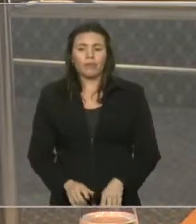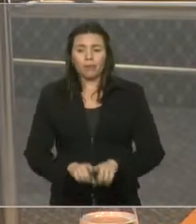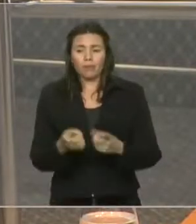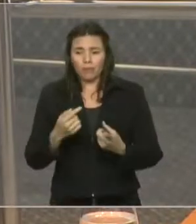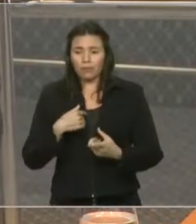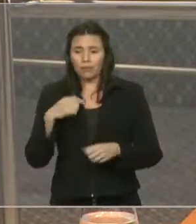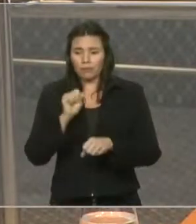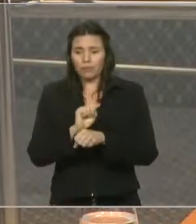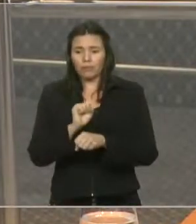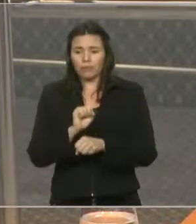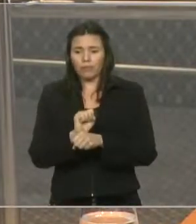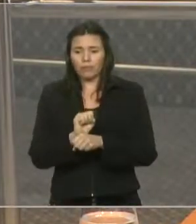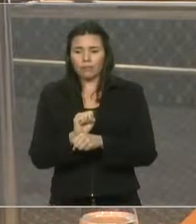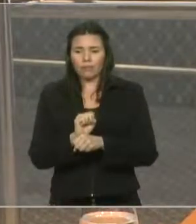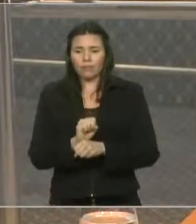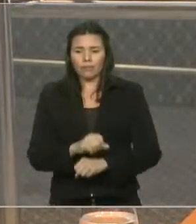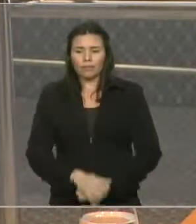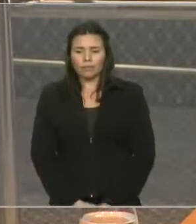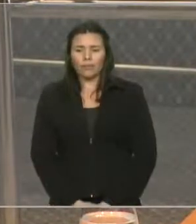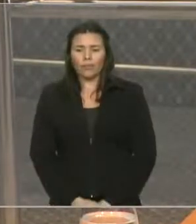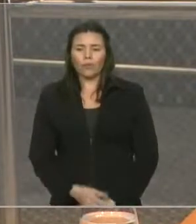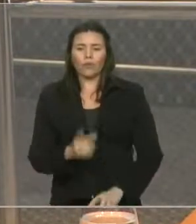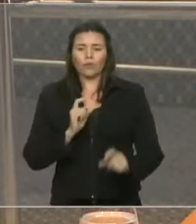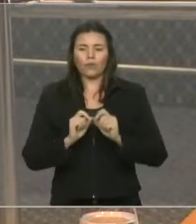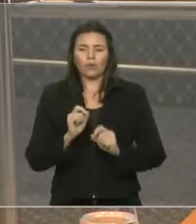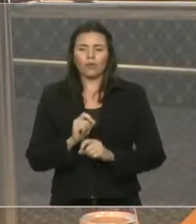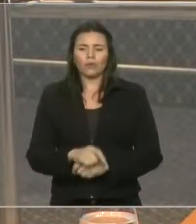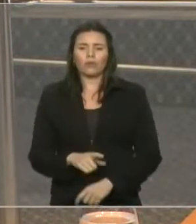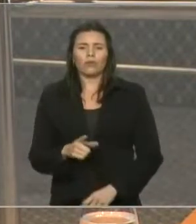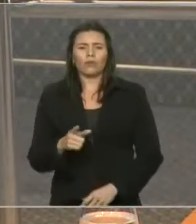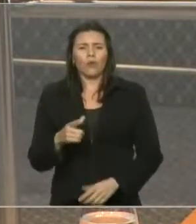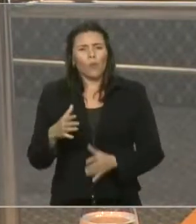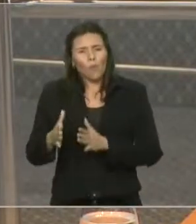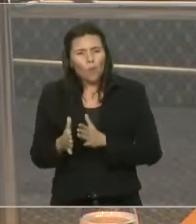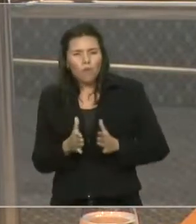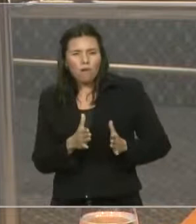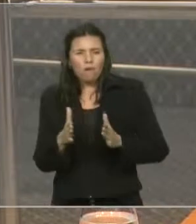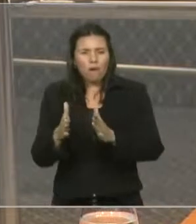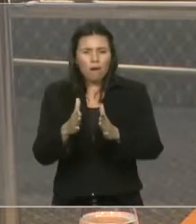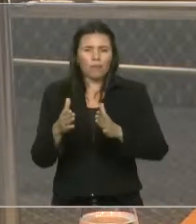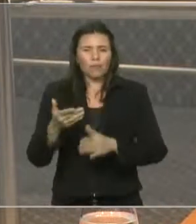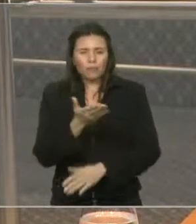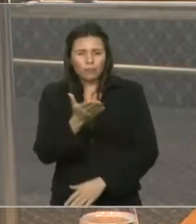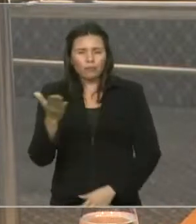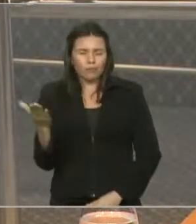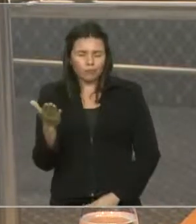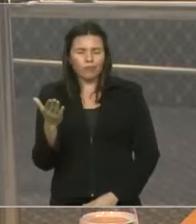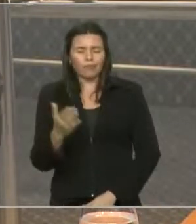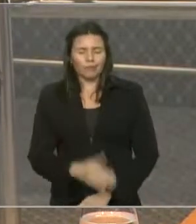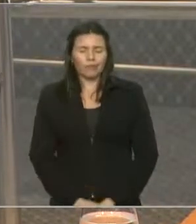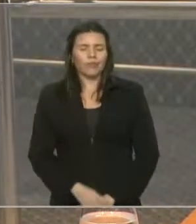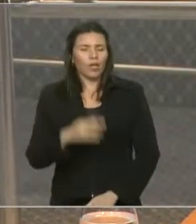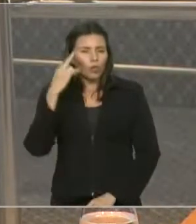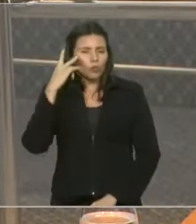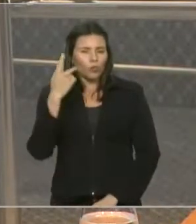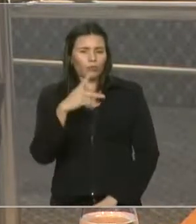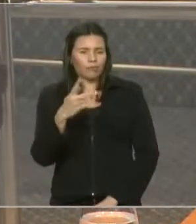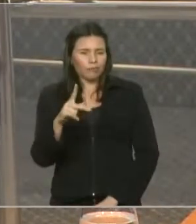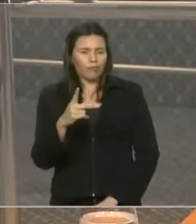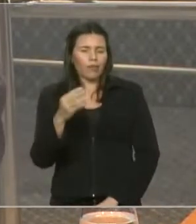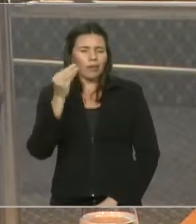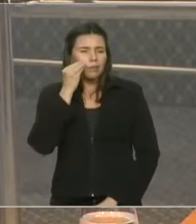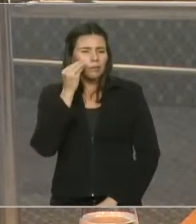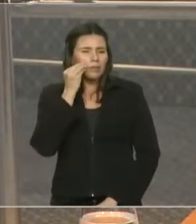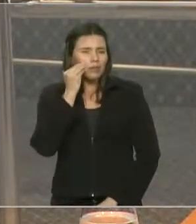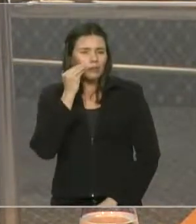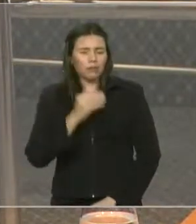espero que os caminhos percorridos por eles sirvam de experiência, sirvam de alicerce para que